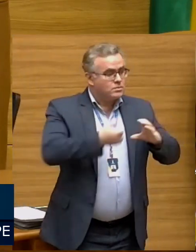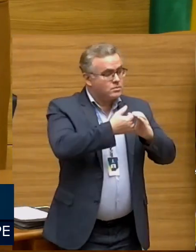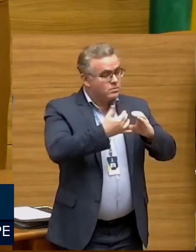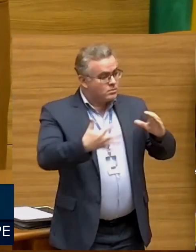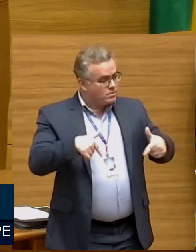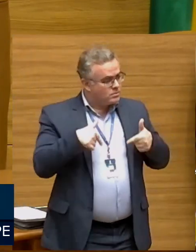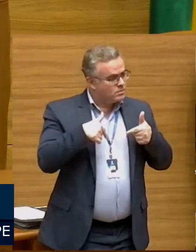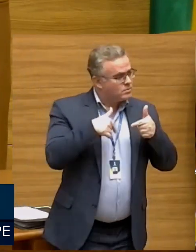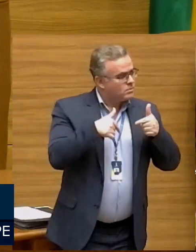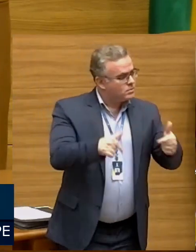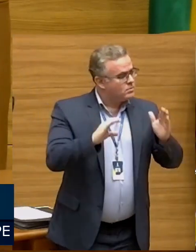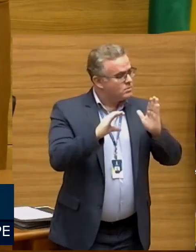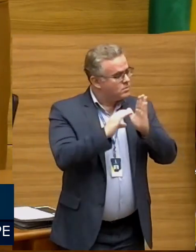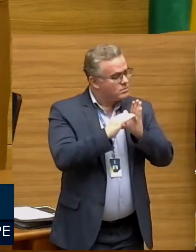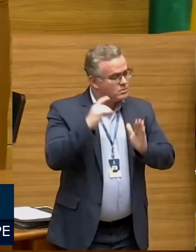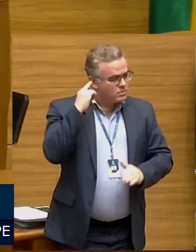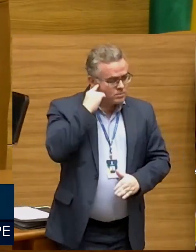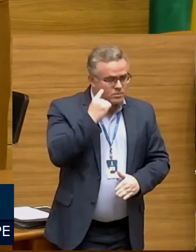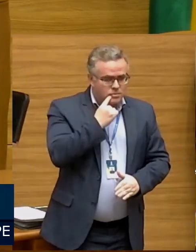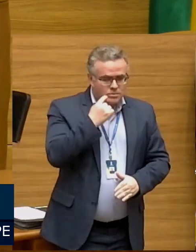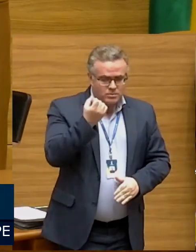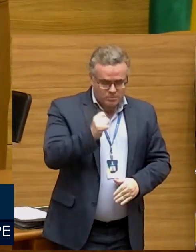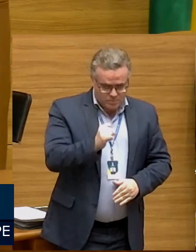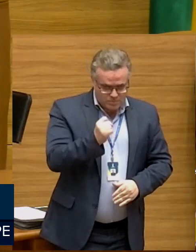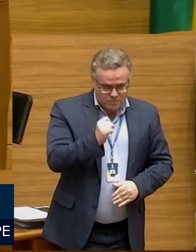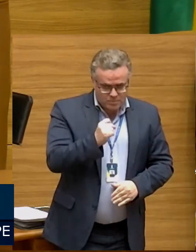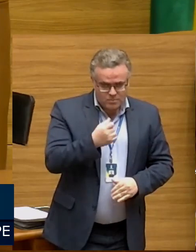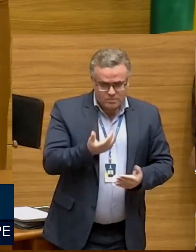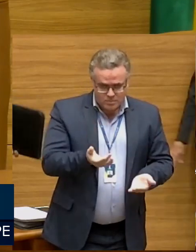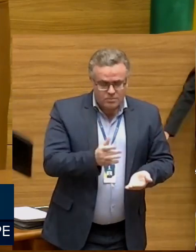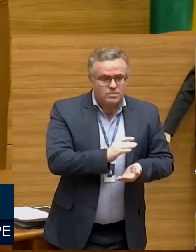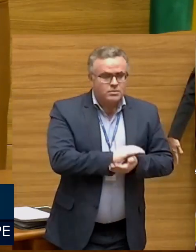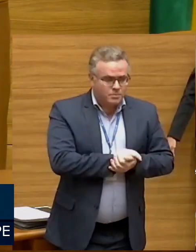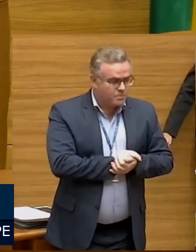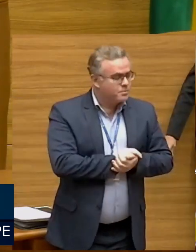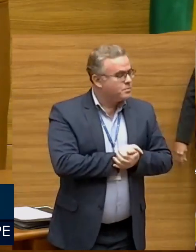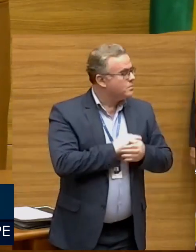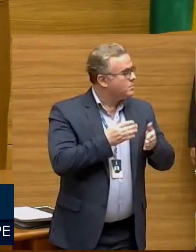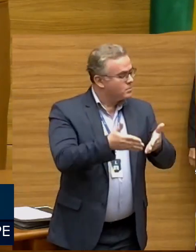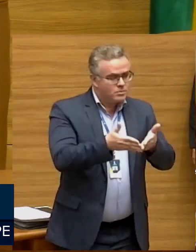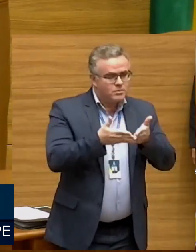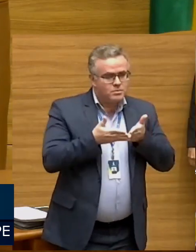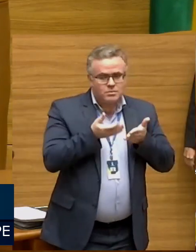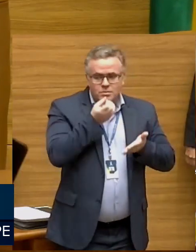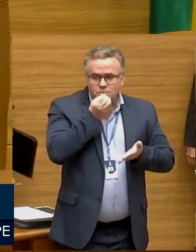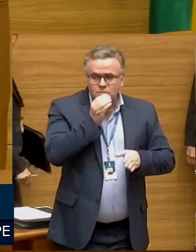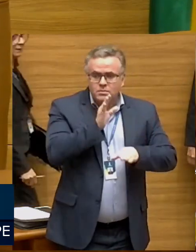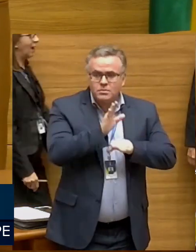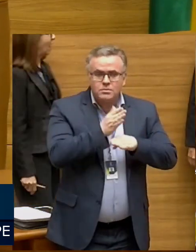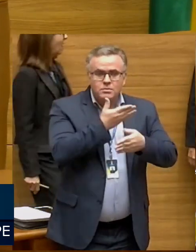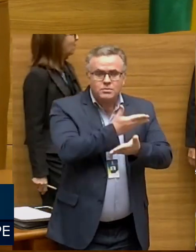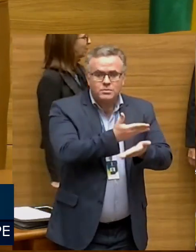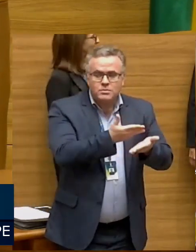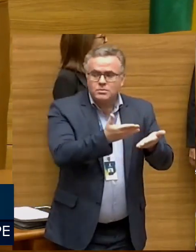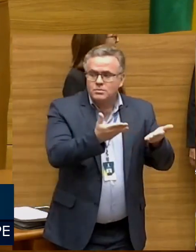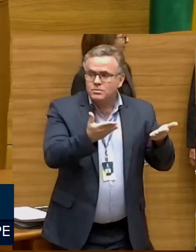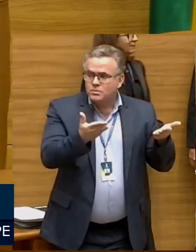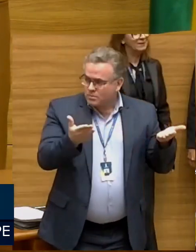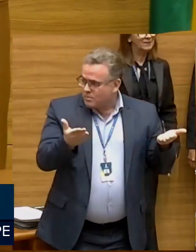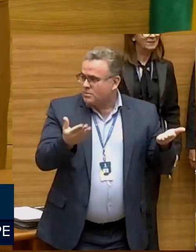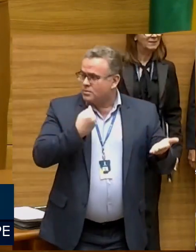da comunidade surda no estado de Sergipe. Quero dar uma boa tarde a todas, todos